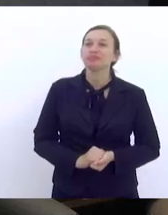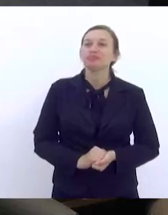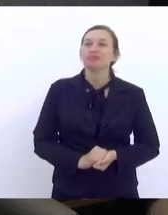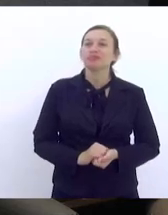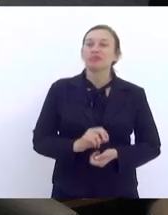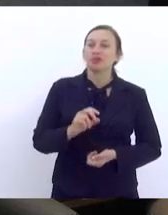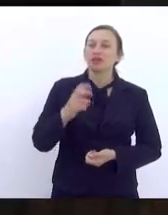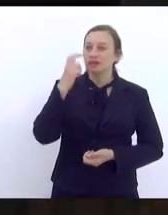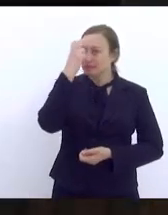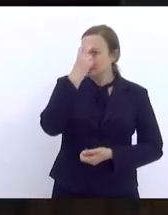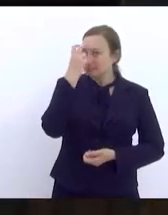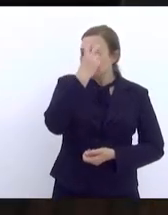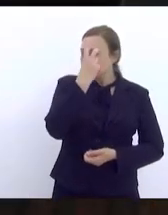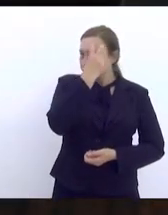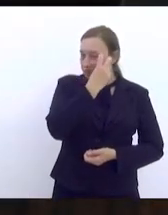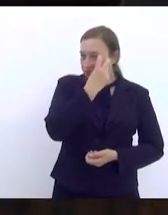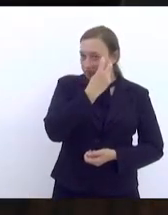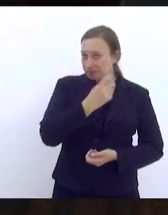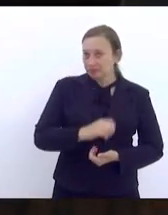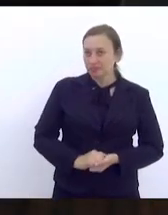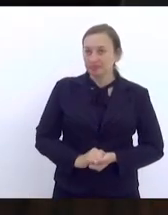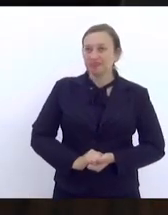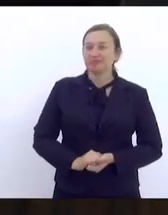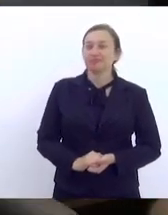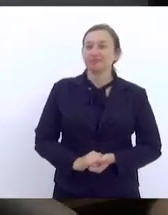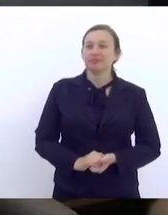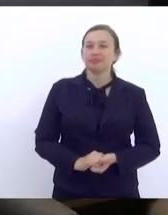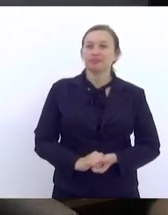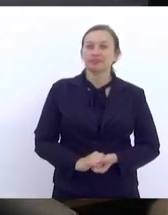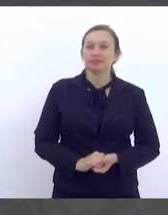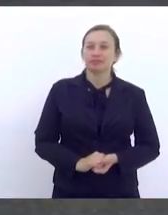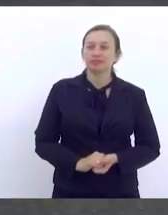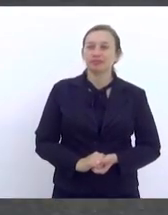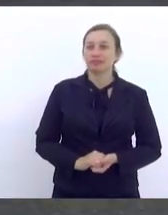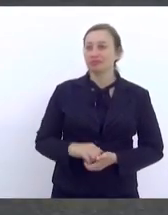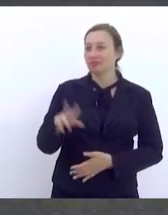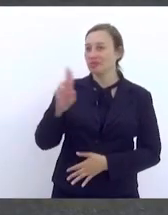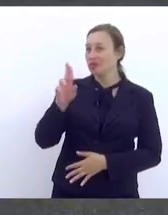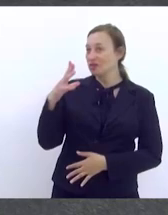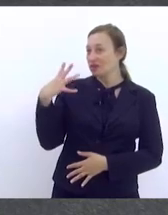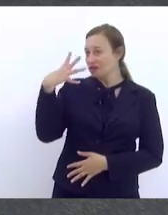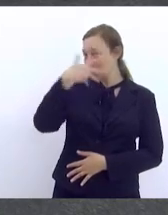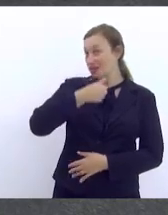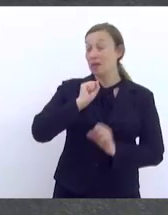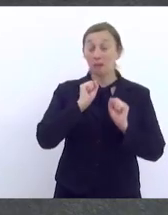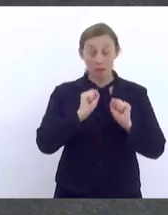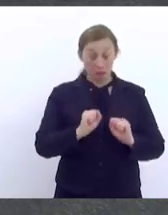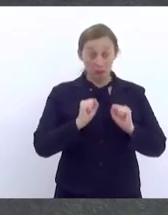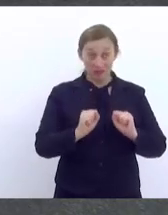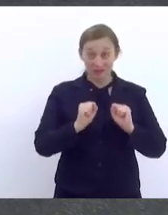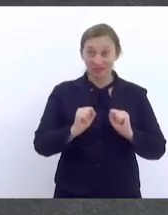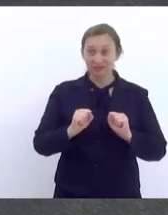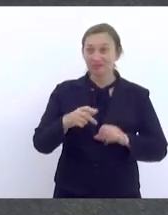Verônica Lima nome bonito desse vossa excelência